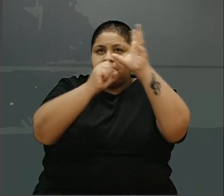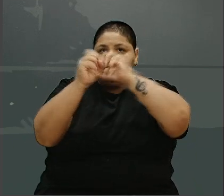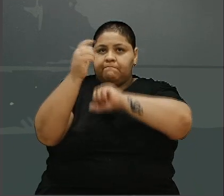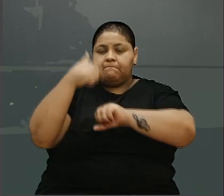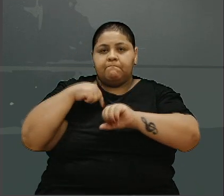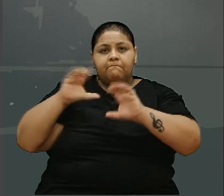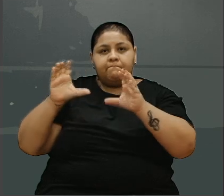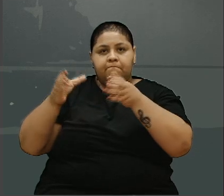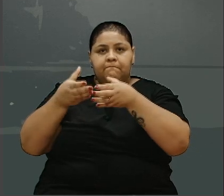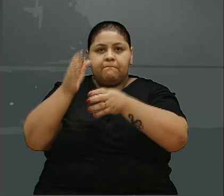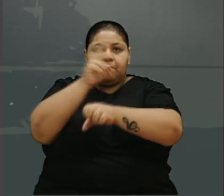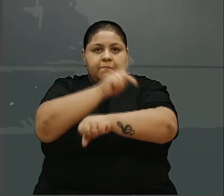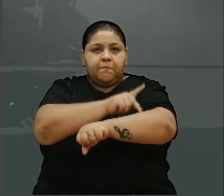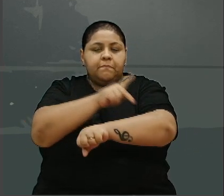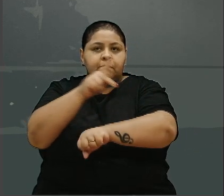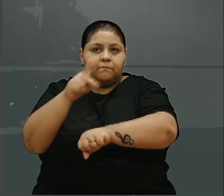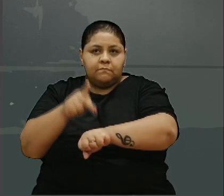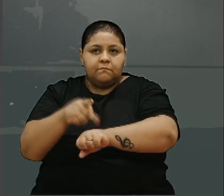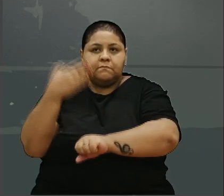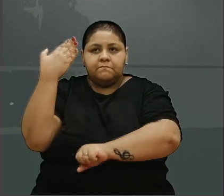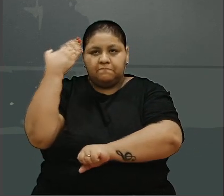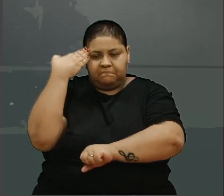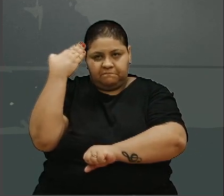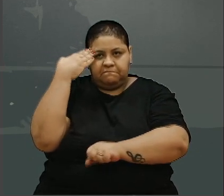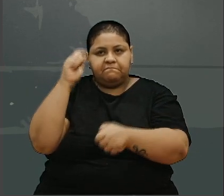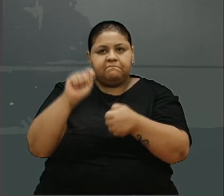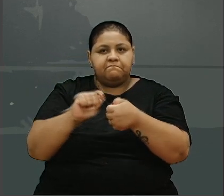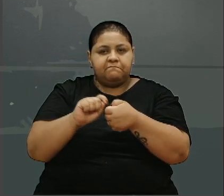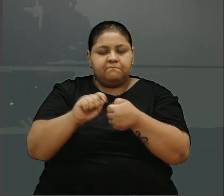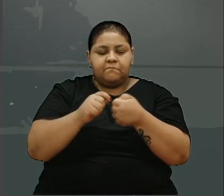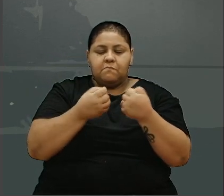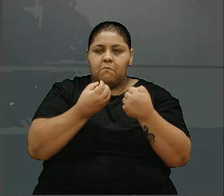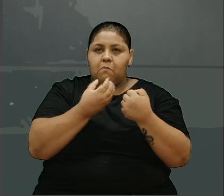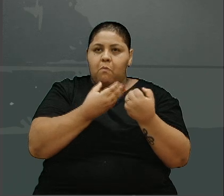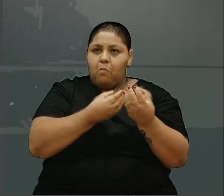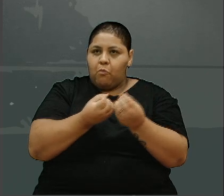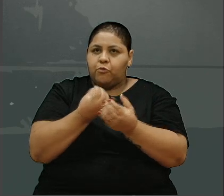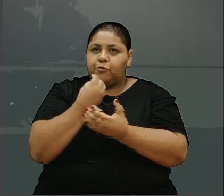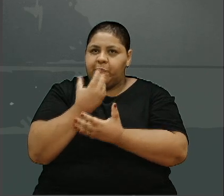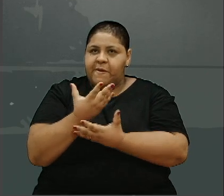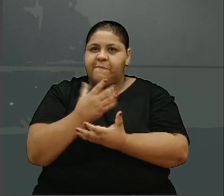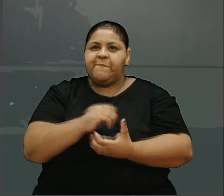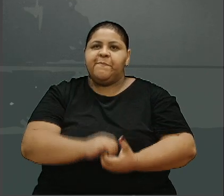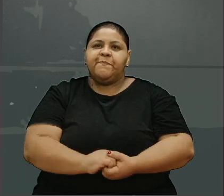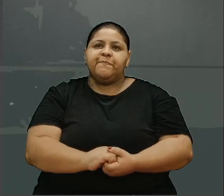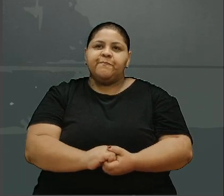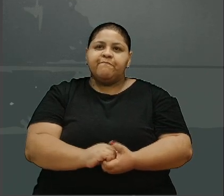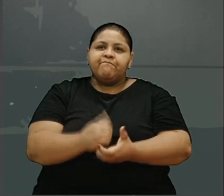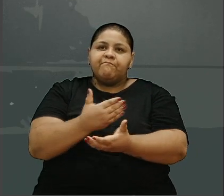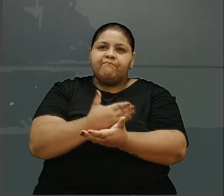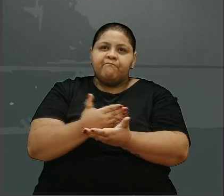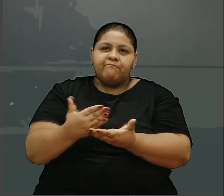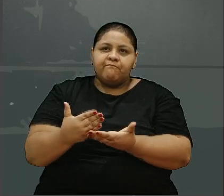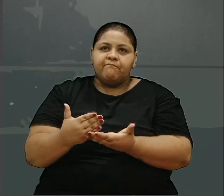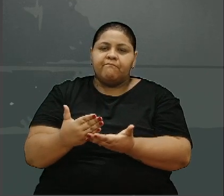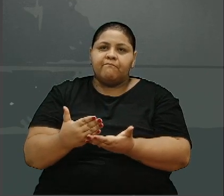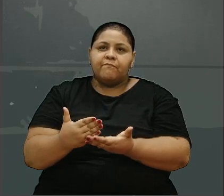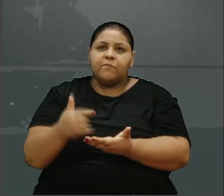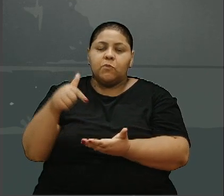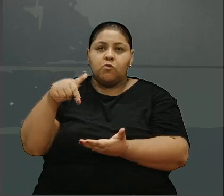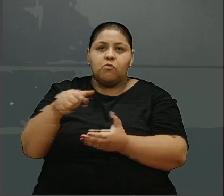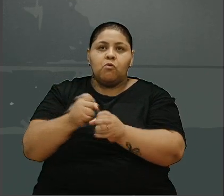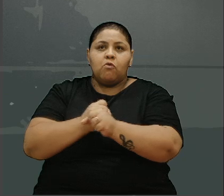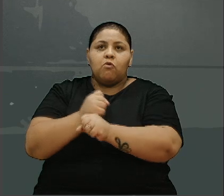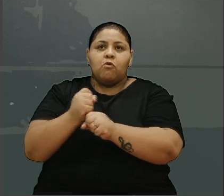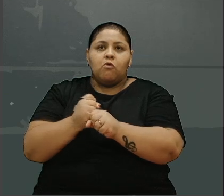equipe do pedagógico sabe fazer muito bem. Iniciar e manter o ano letivo